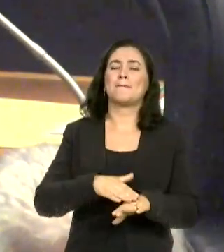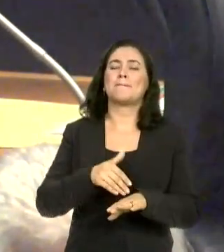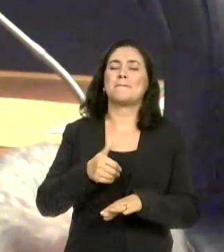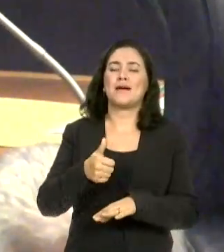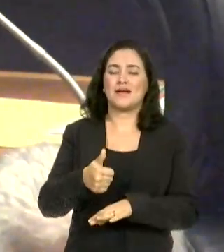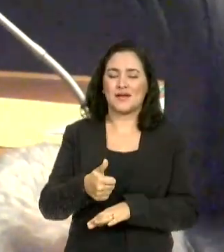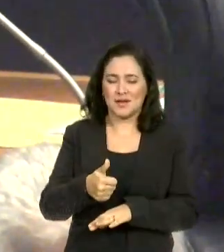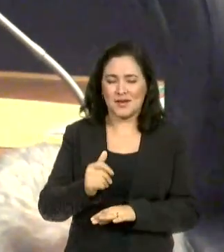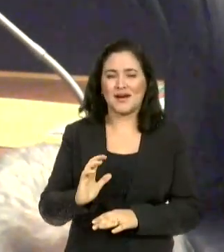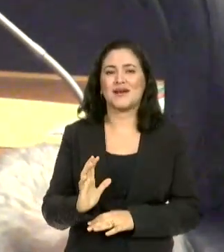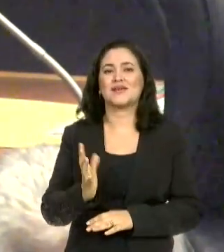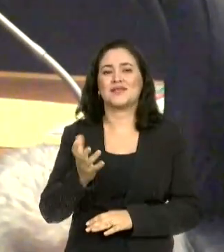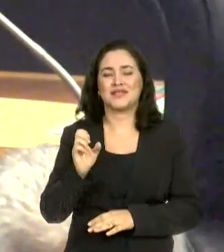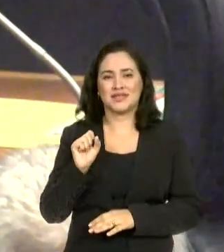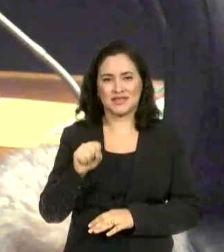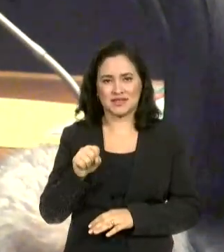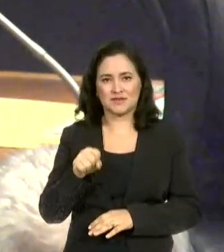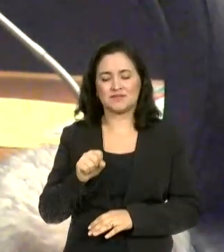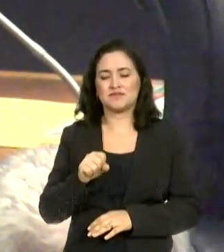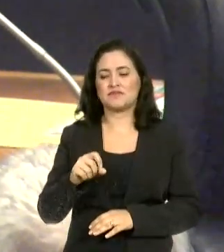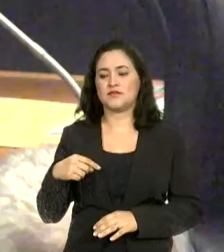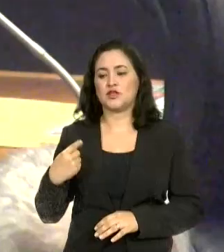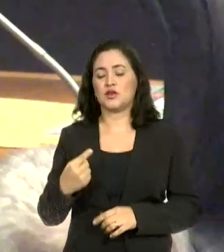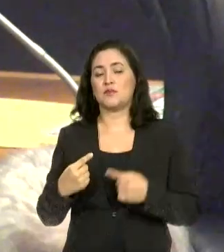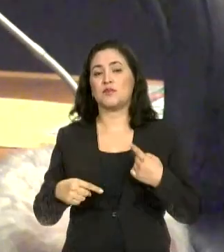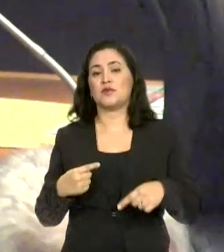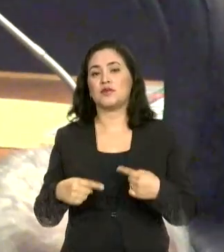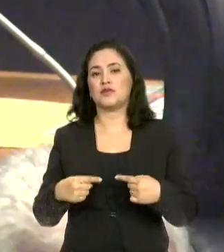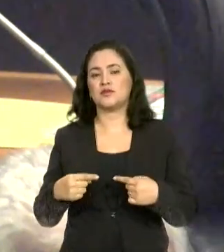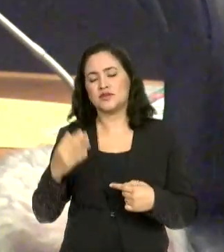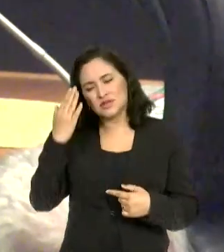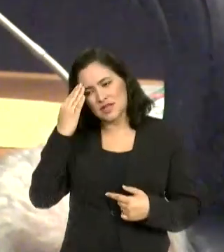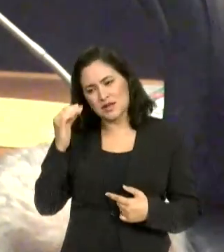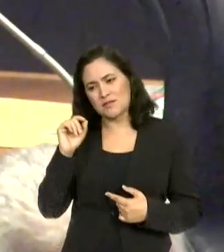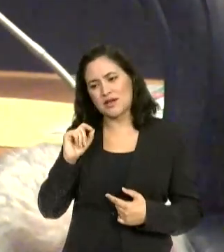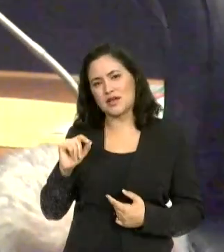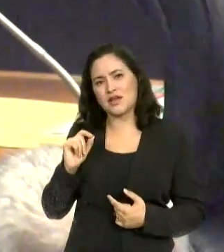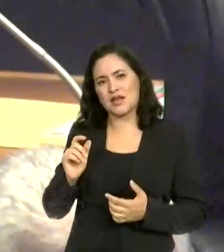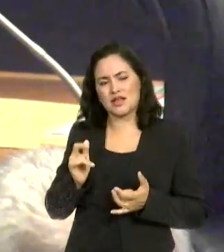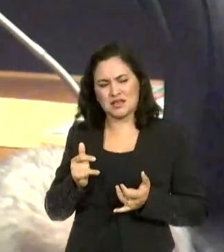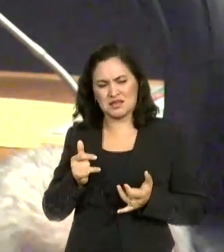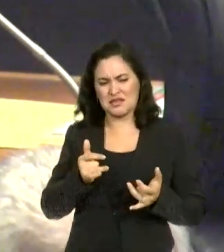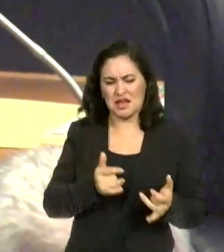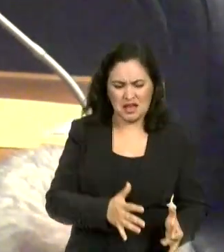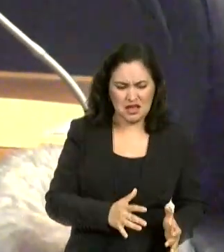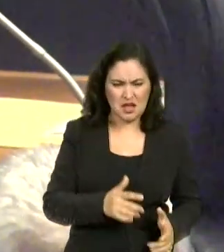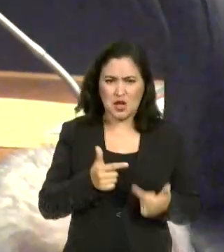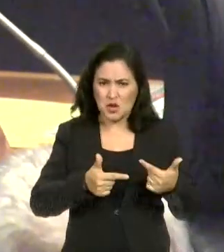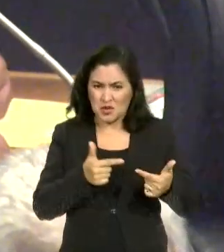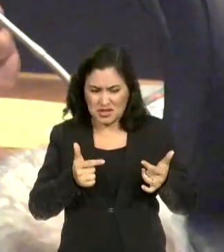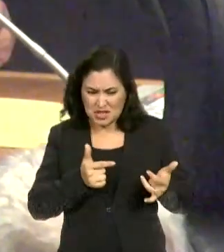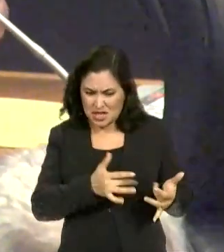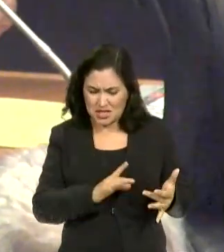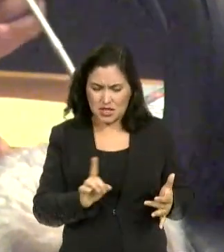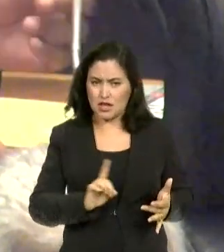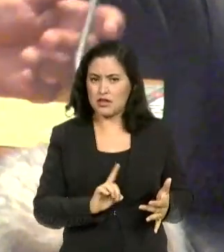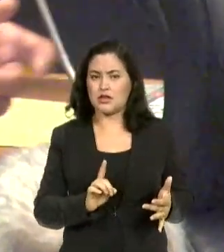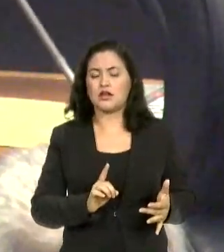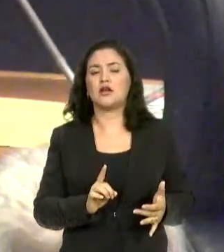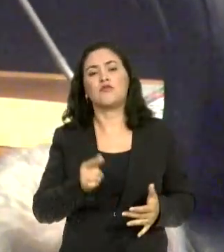estado do Maranhão e para nós como políticos, porque nós sabemos que nós não iremos desistir dessa luta para trazer melhor qualidade de vida ao